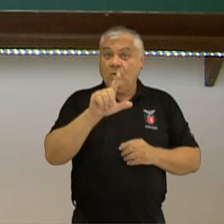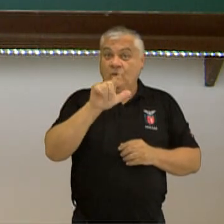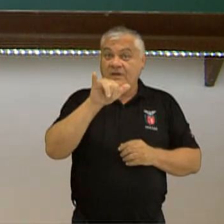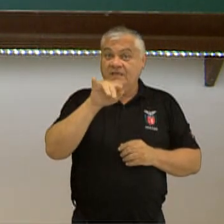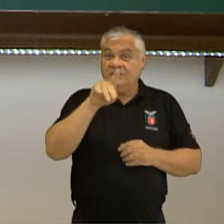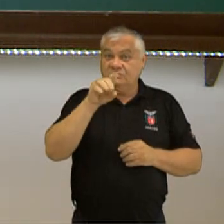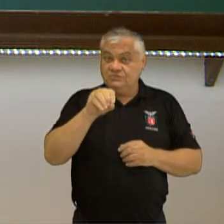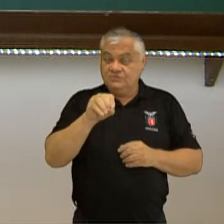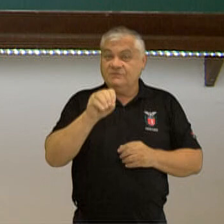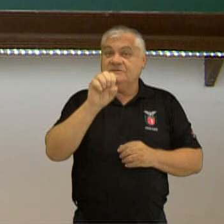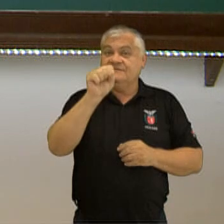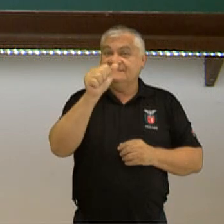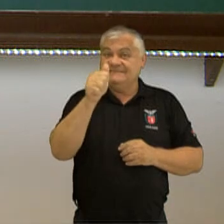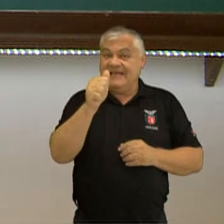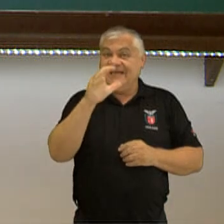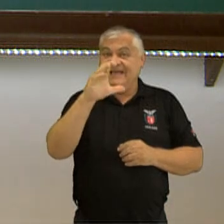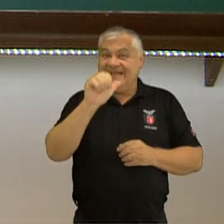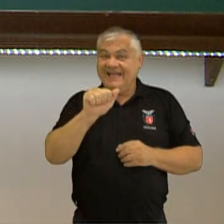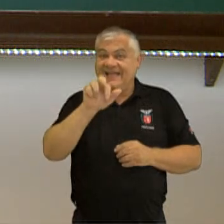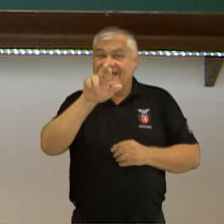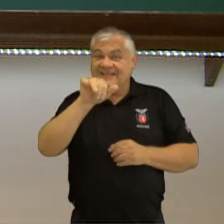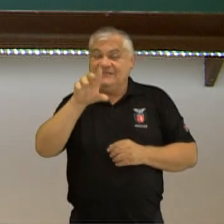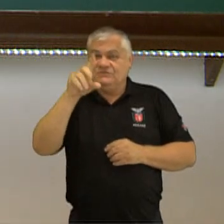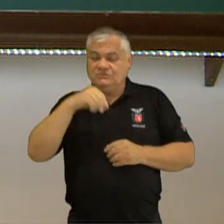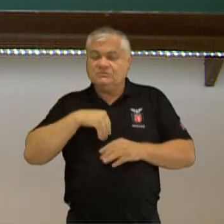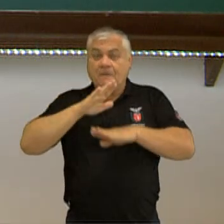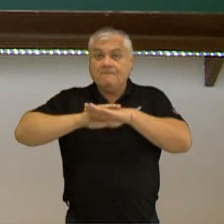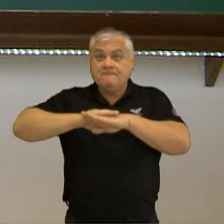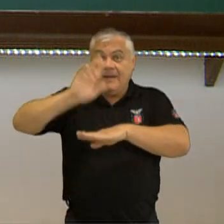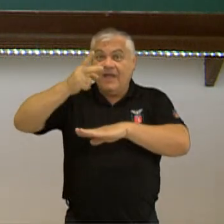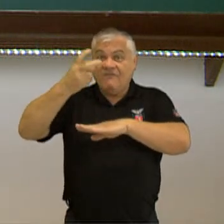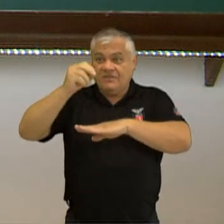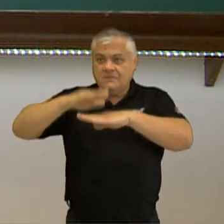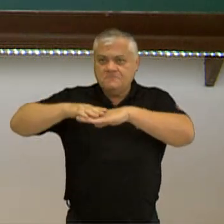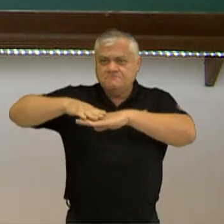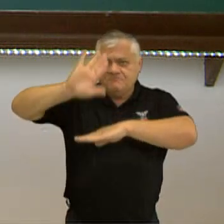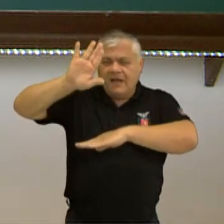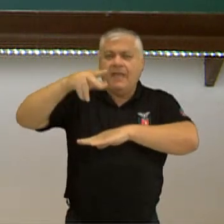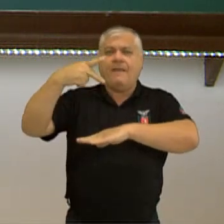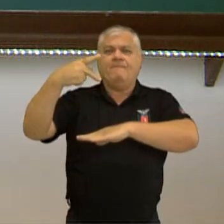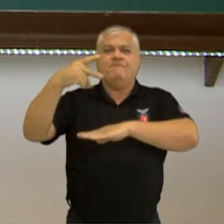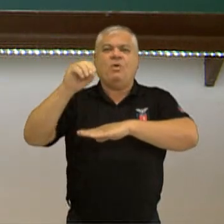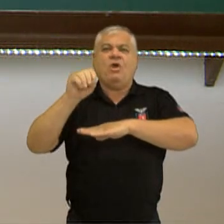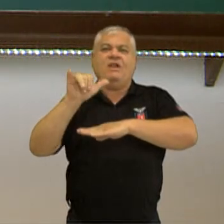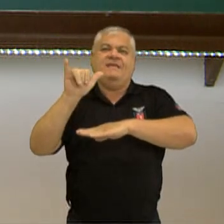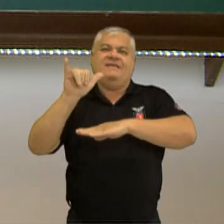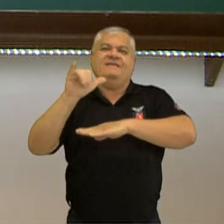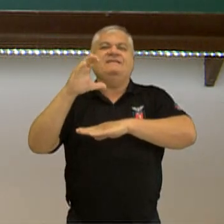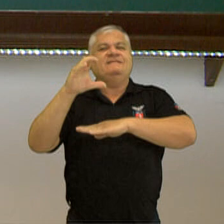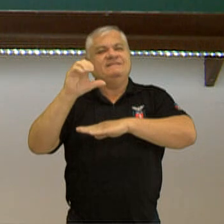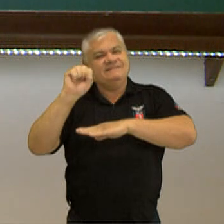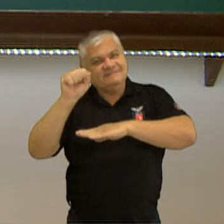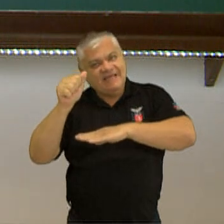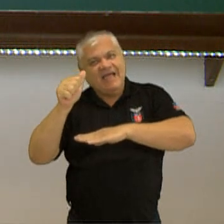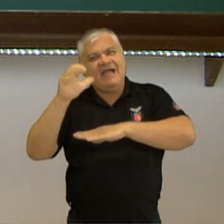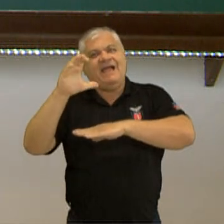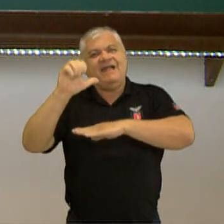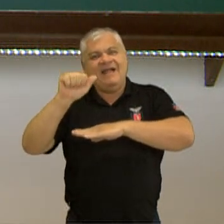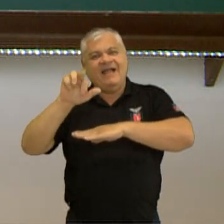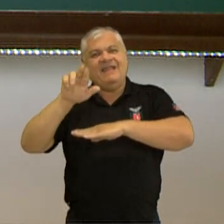que 20, né, numa quantidade às vezes bem maior, o que a gente vai chamar de polissacarídeos. Muito bem.